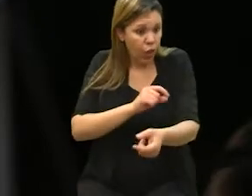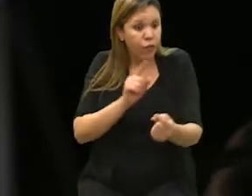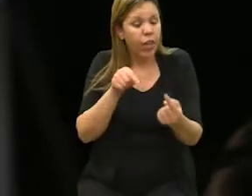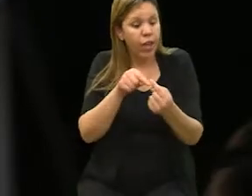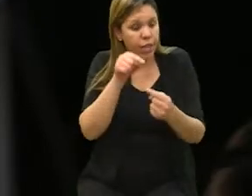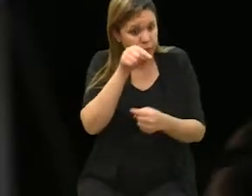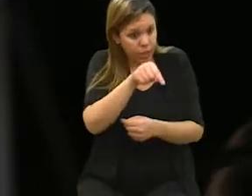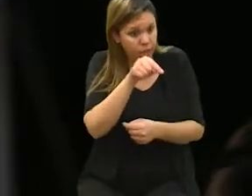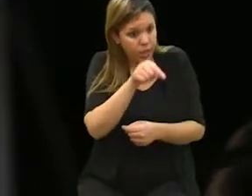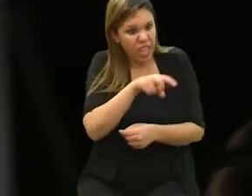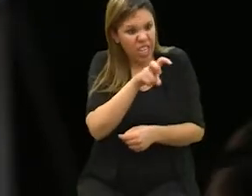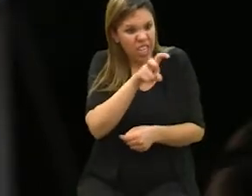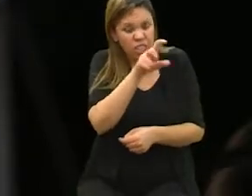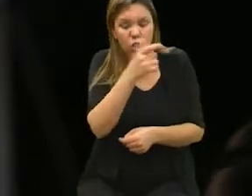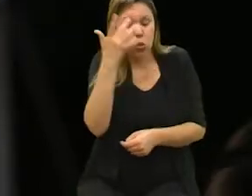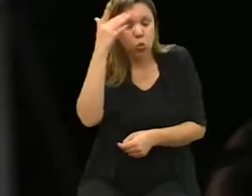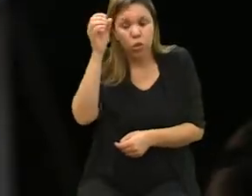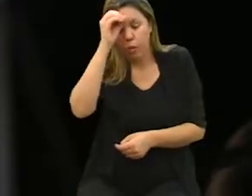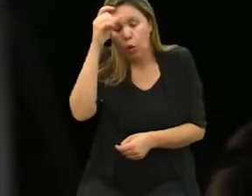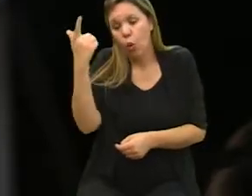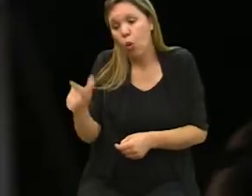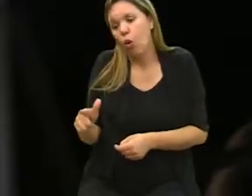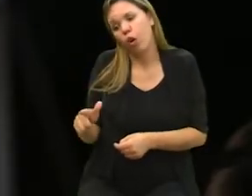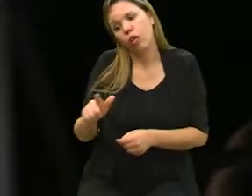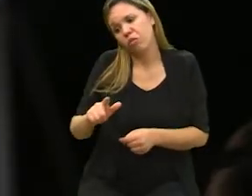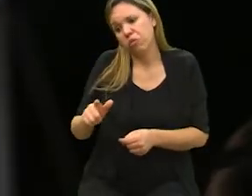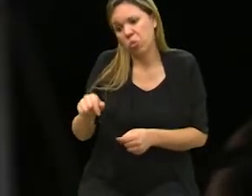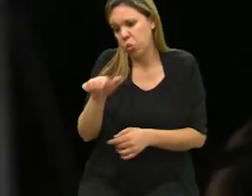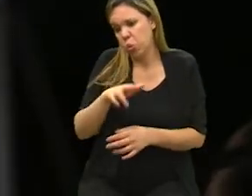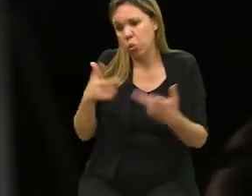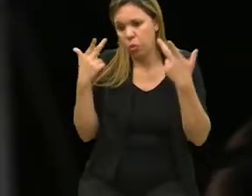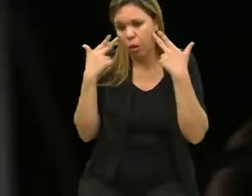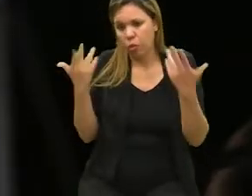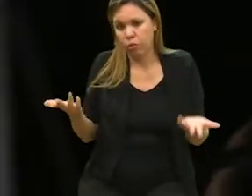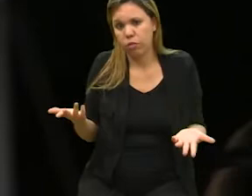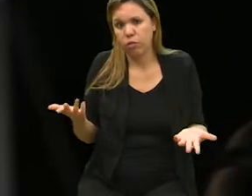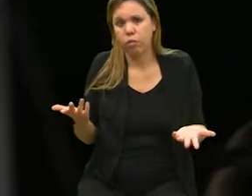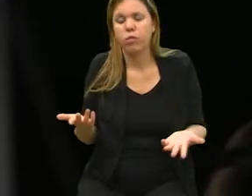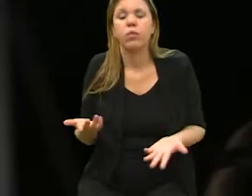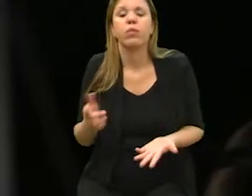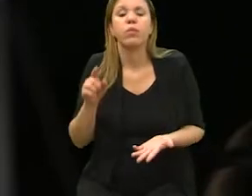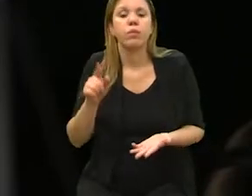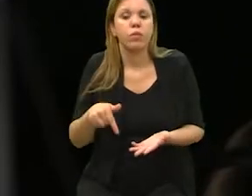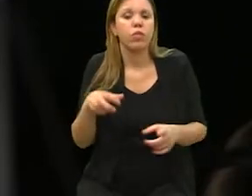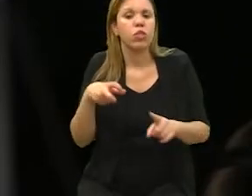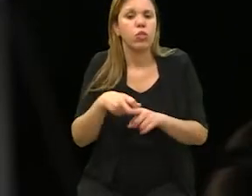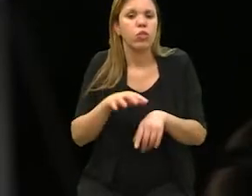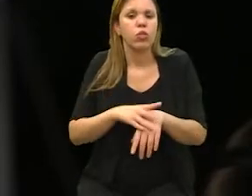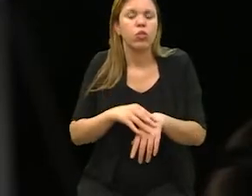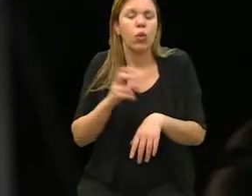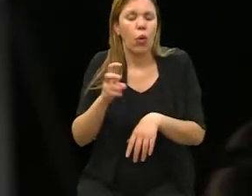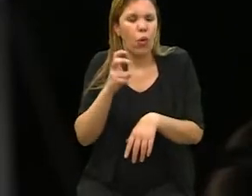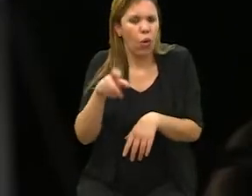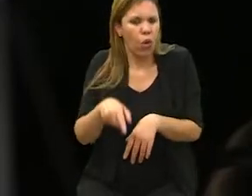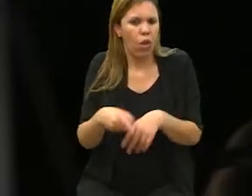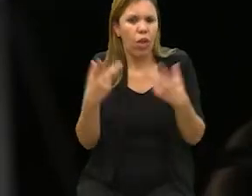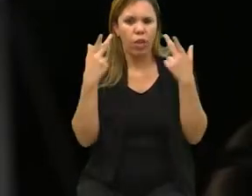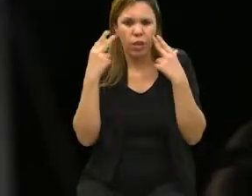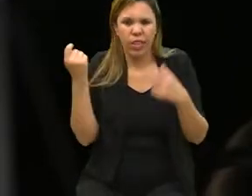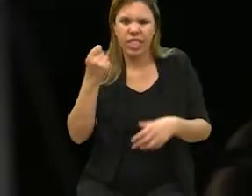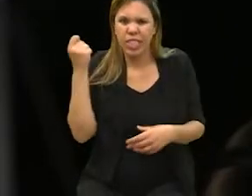específico daquela serpente. Se ele não souber, ele vai entrar com soro genérico, tá? Então, esse acidente por cobra